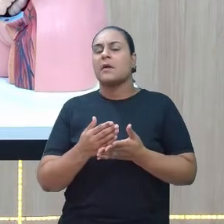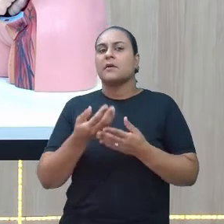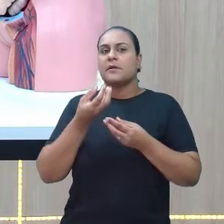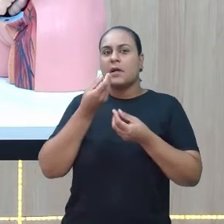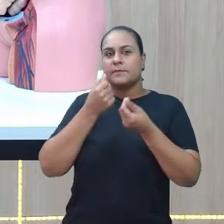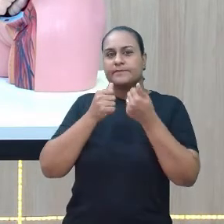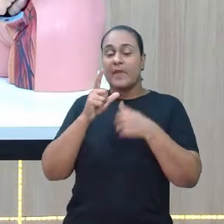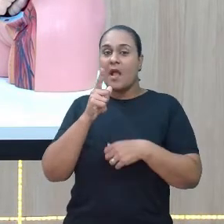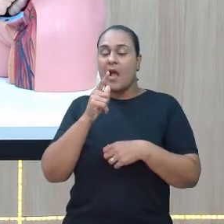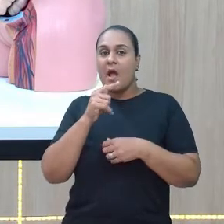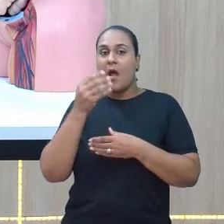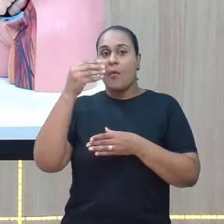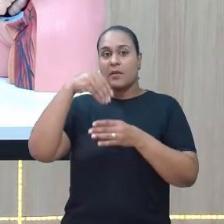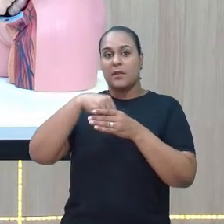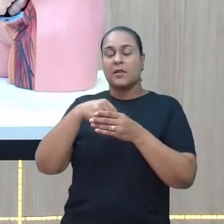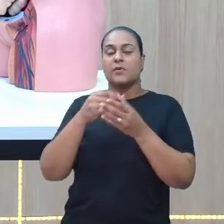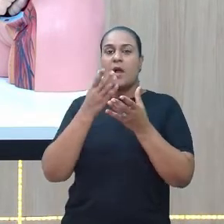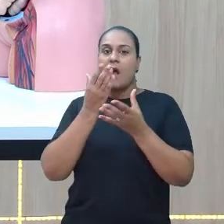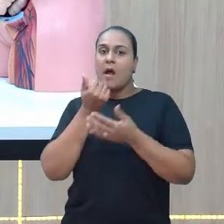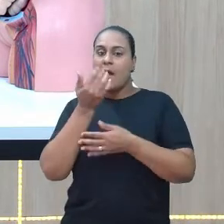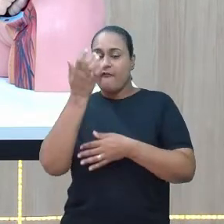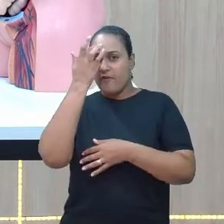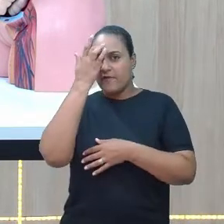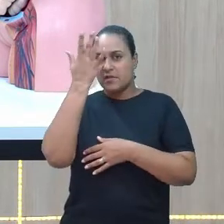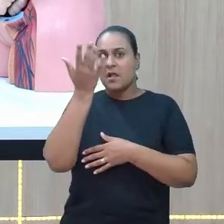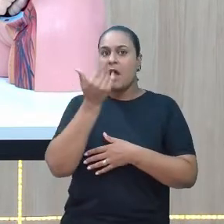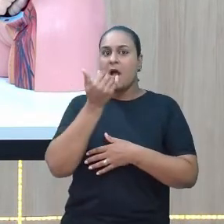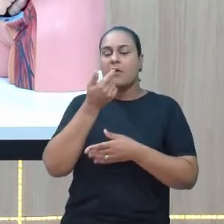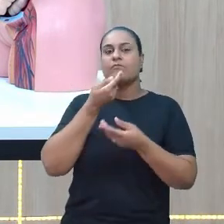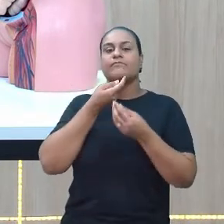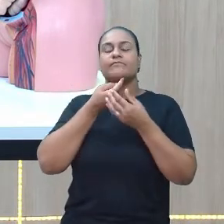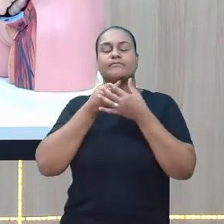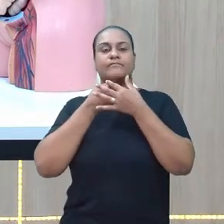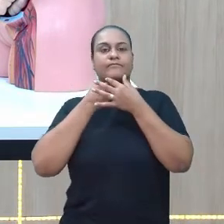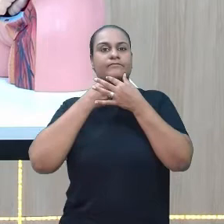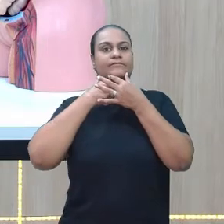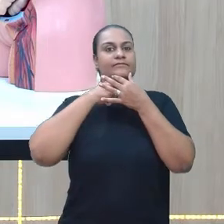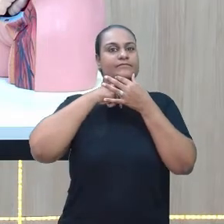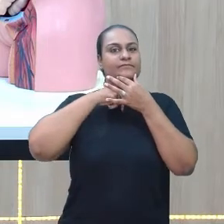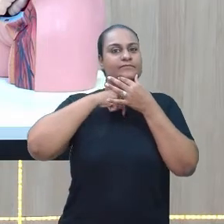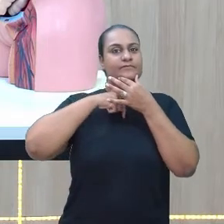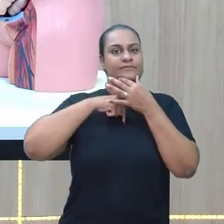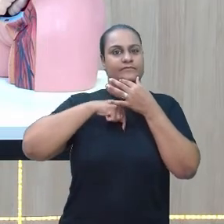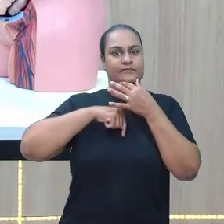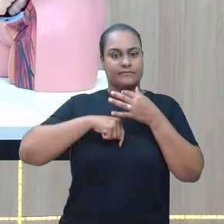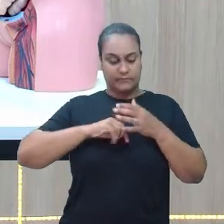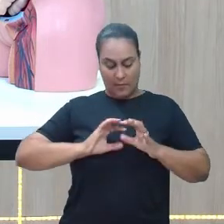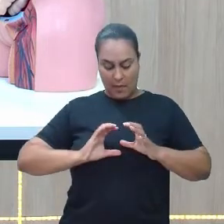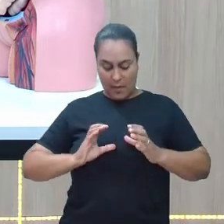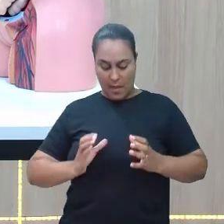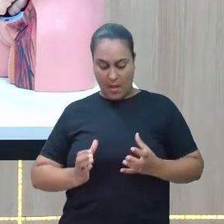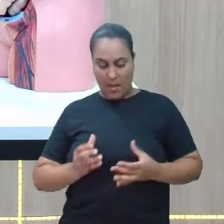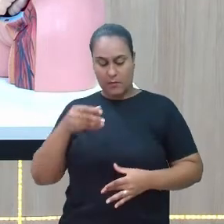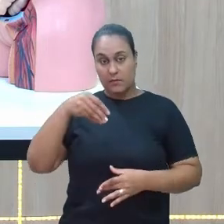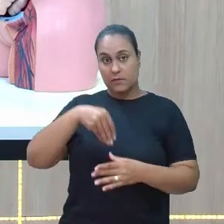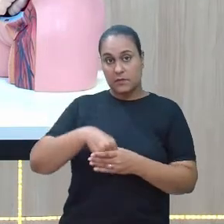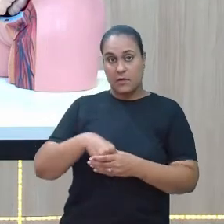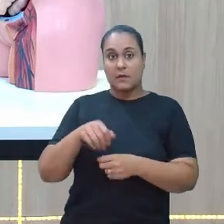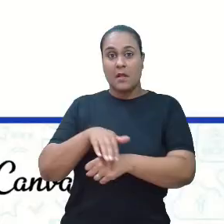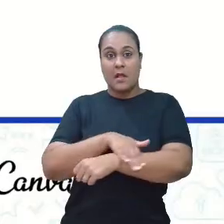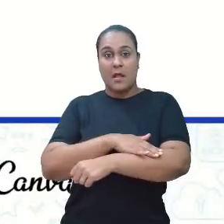enzimas, a saliva já vai facilitando que ocorra a digestão. Então, ele é revestido internamente pelo